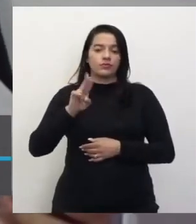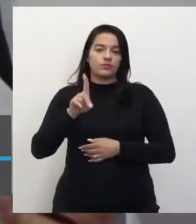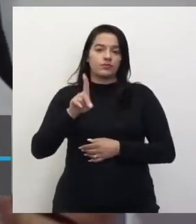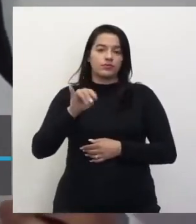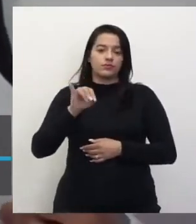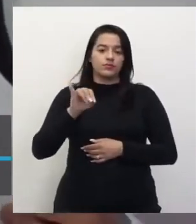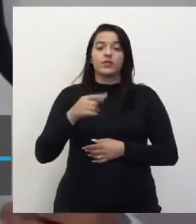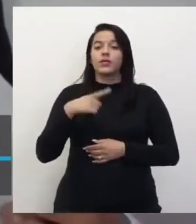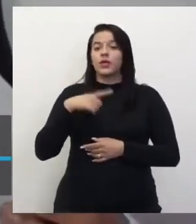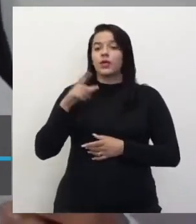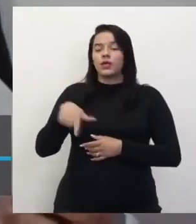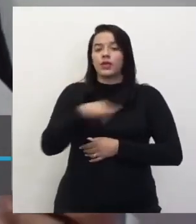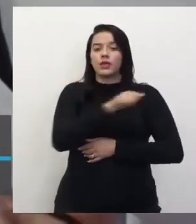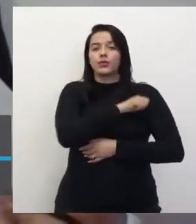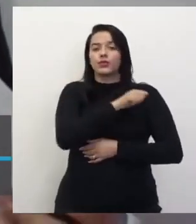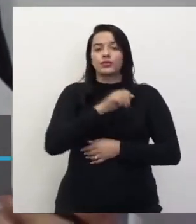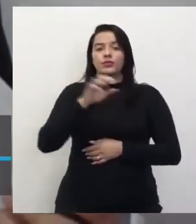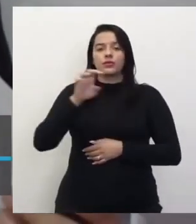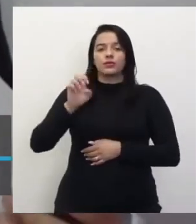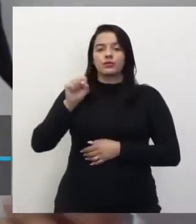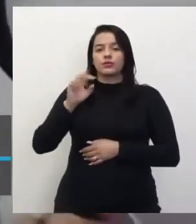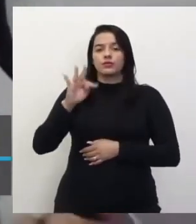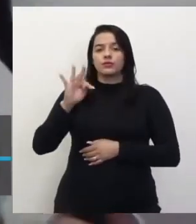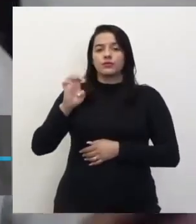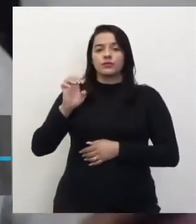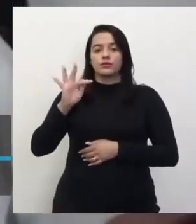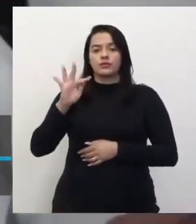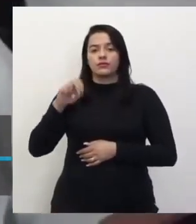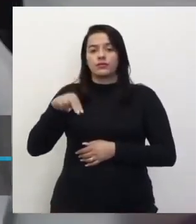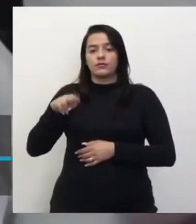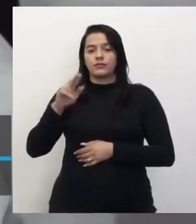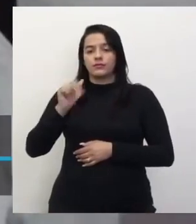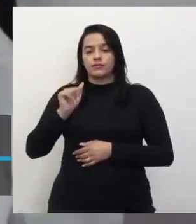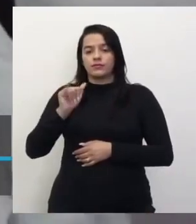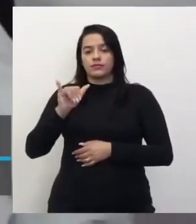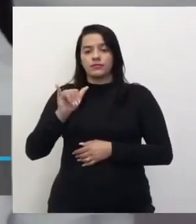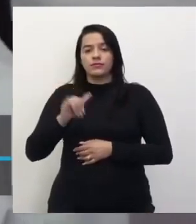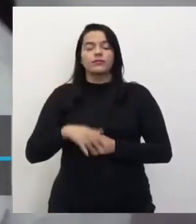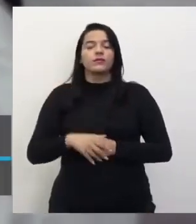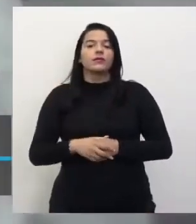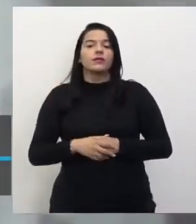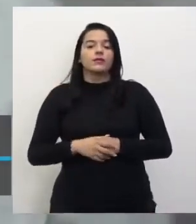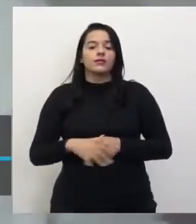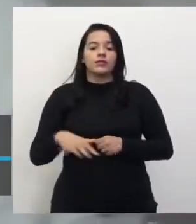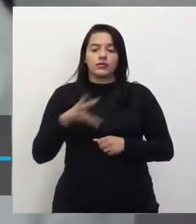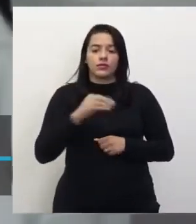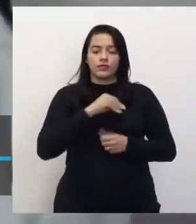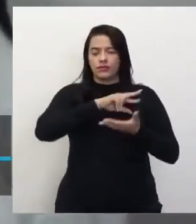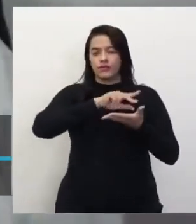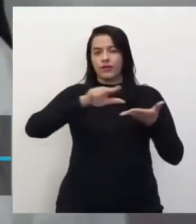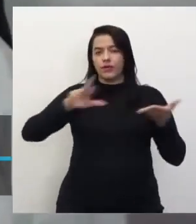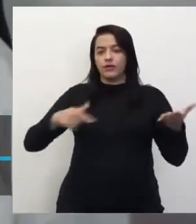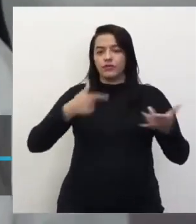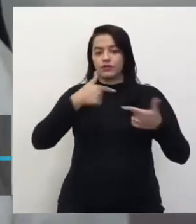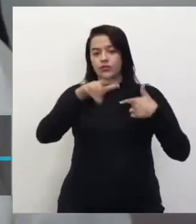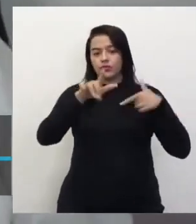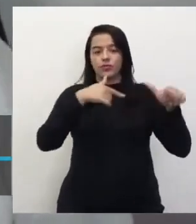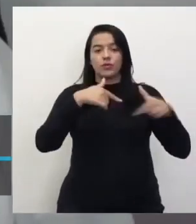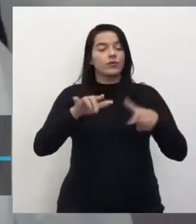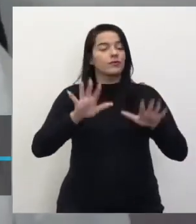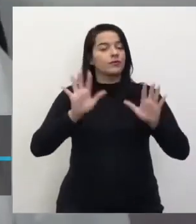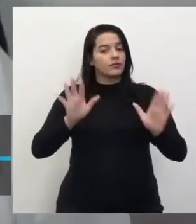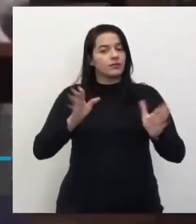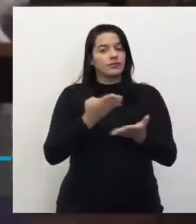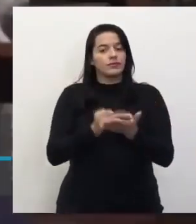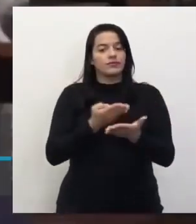a Stephanie, do professor Sérgio, também falou de sustentação. Muito bem, tem muitos outros aqui, mas senão a aula não segue, né?